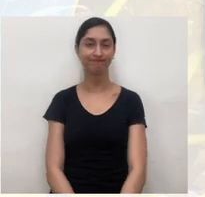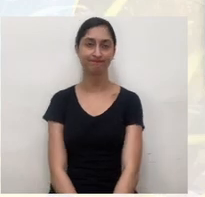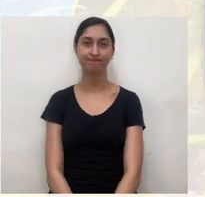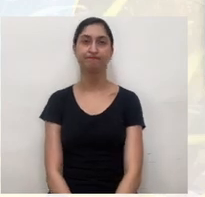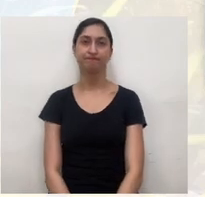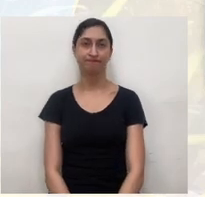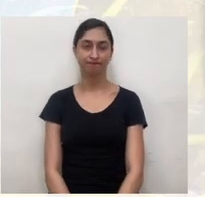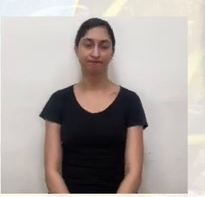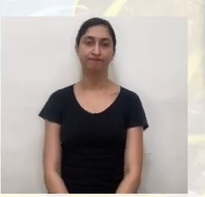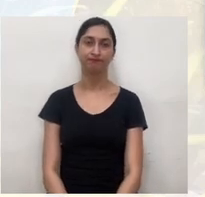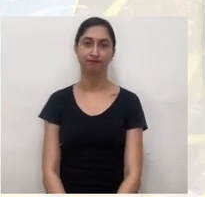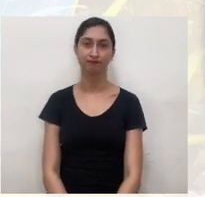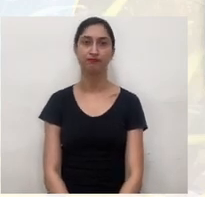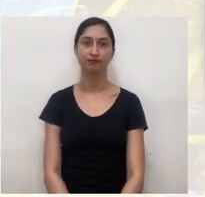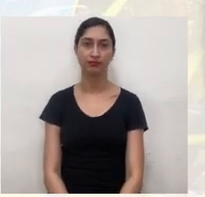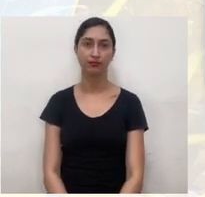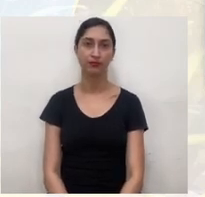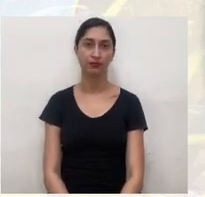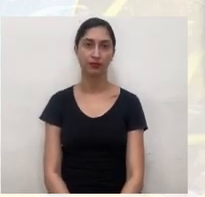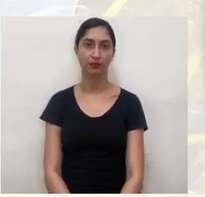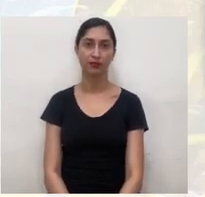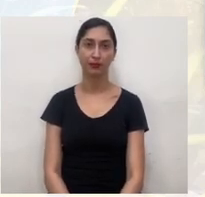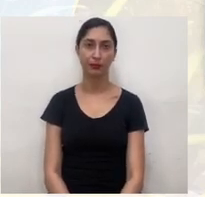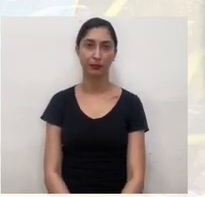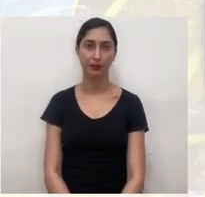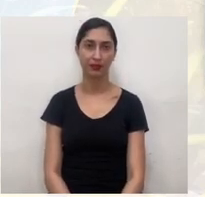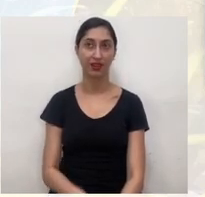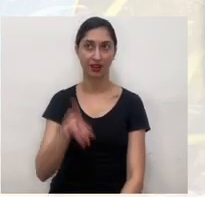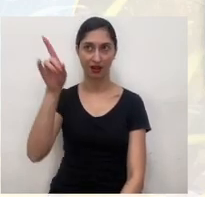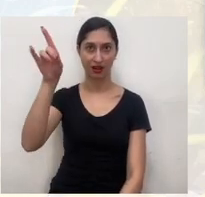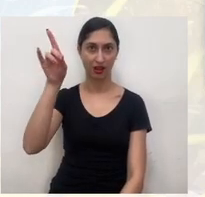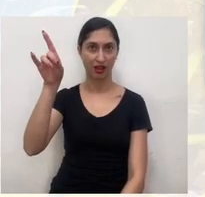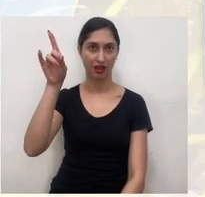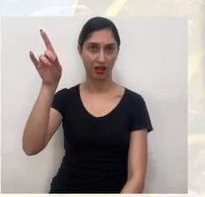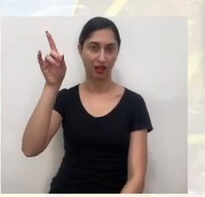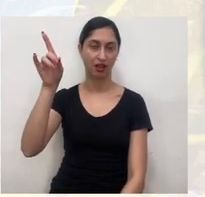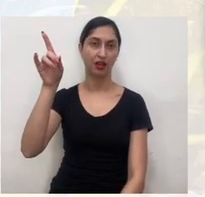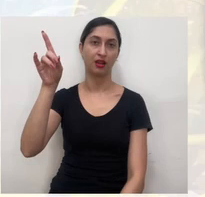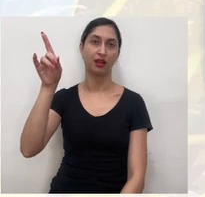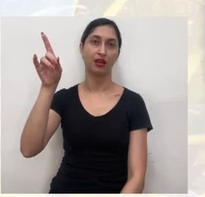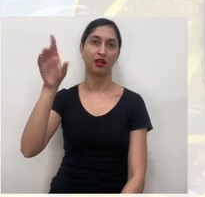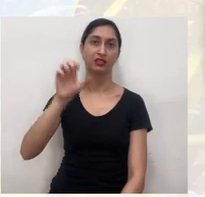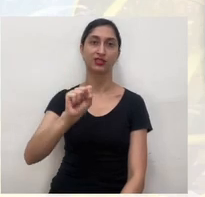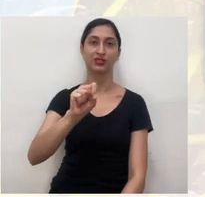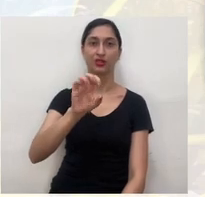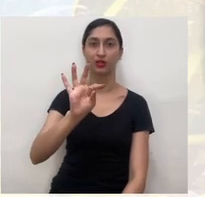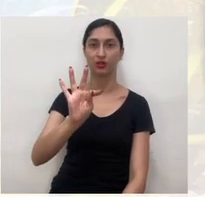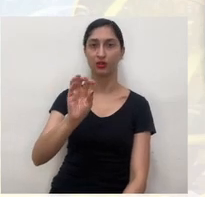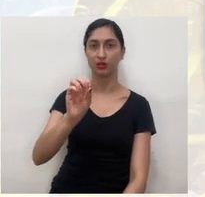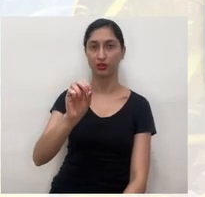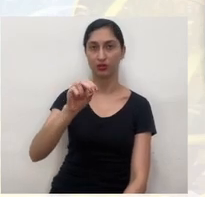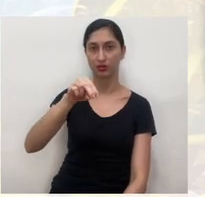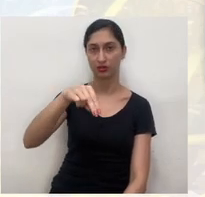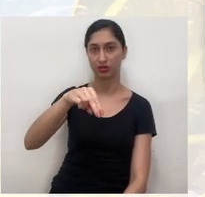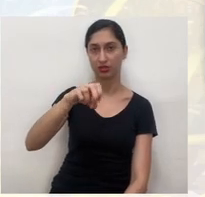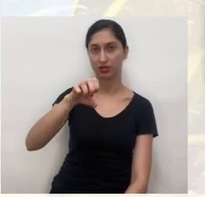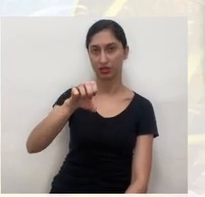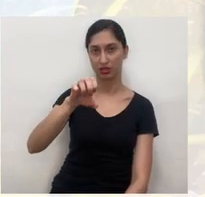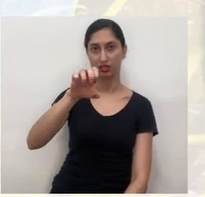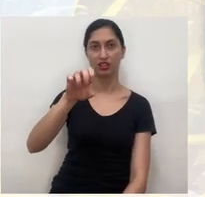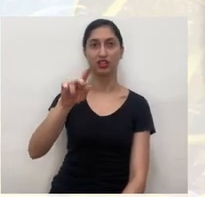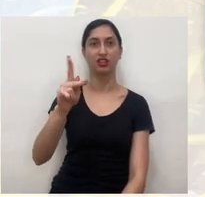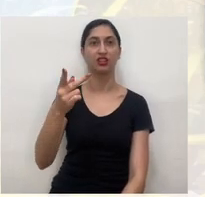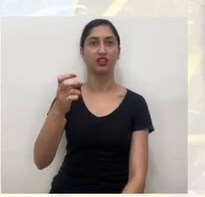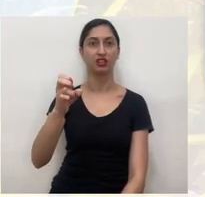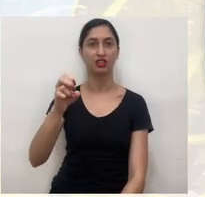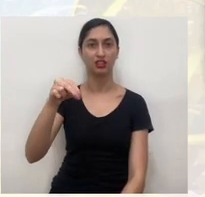monumento arqueológico de Stonehenge, na Inglaterra, está ameaçado de perder o título de patrimônio por causa de um